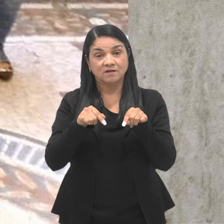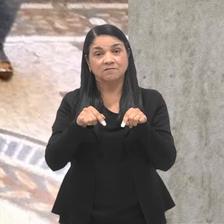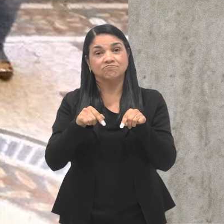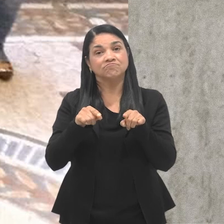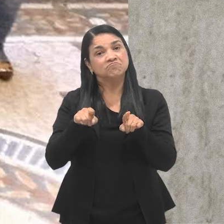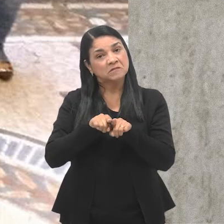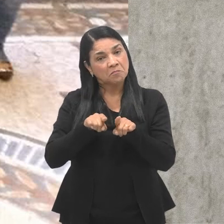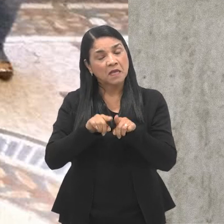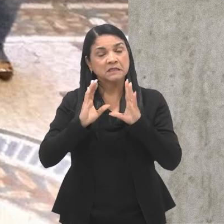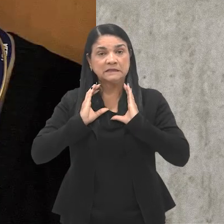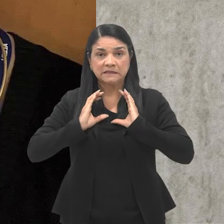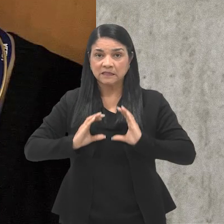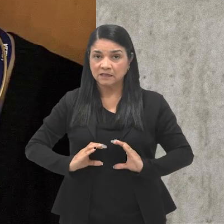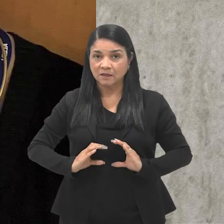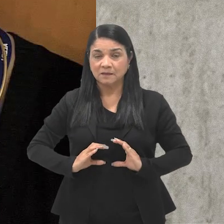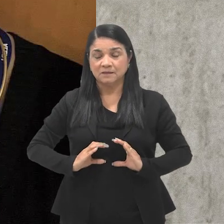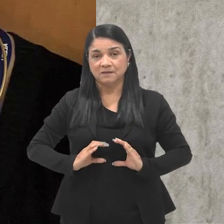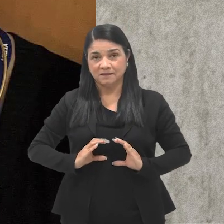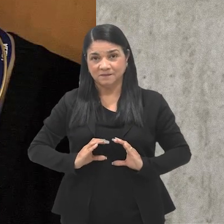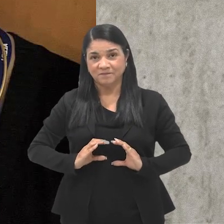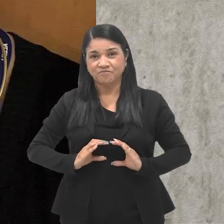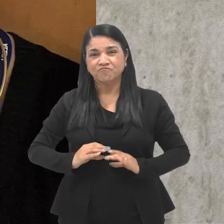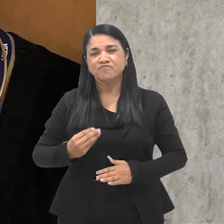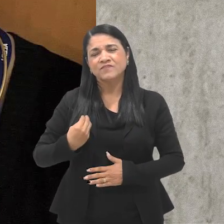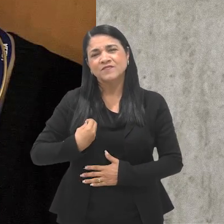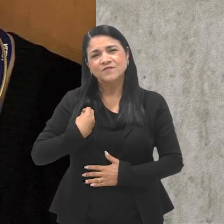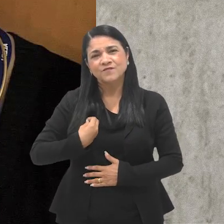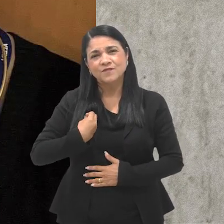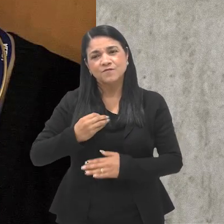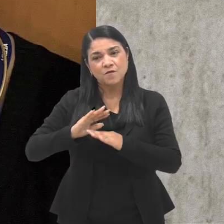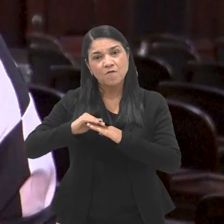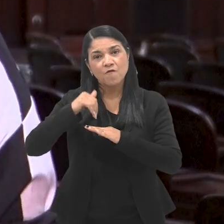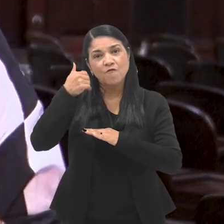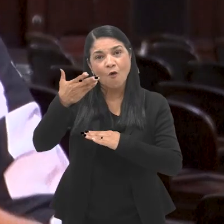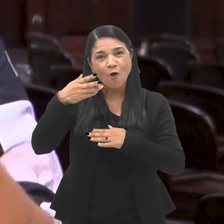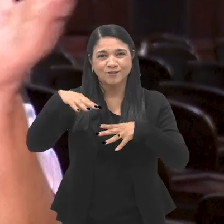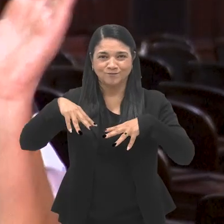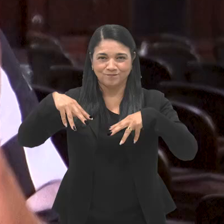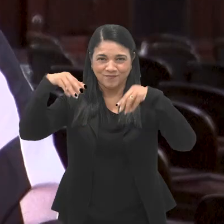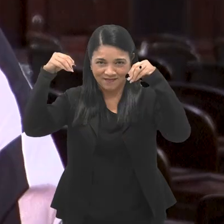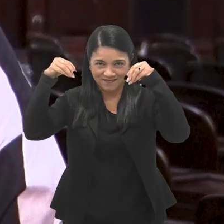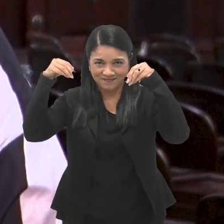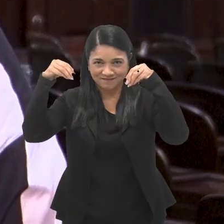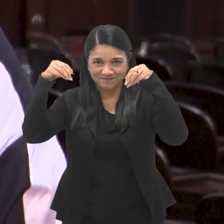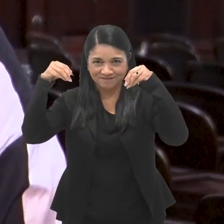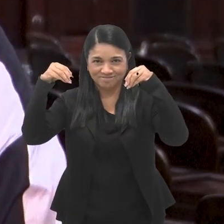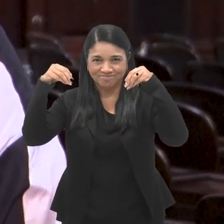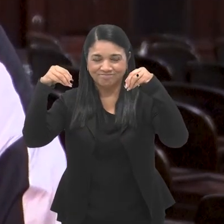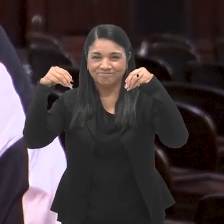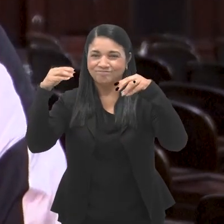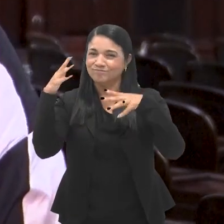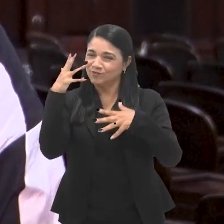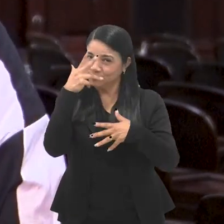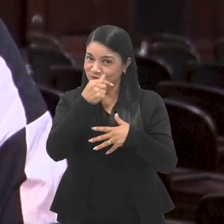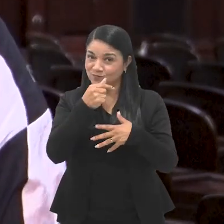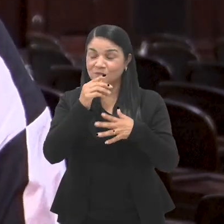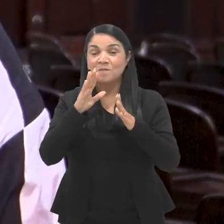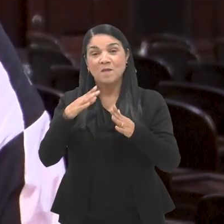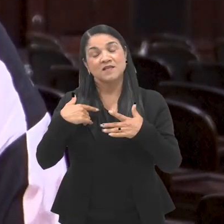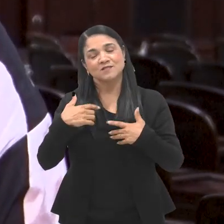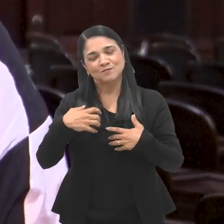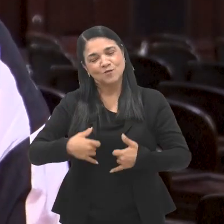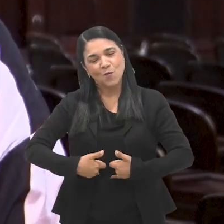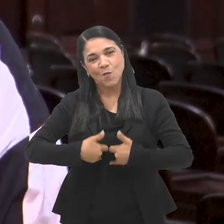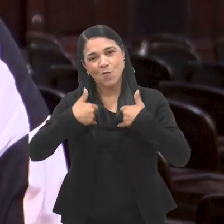também uma cidadã, uma pessoa que vive, né, fora desse espaço tão bonito aqui, mas eu me